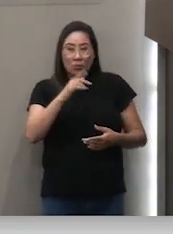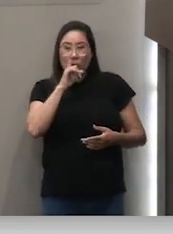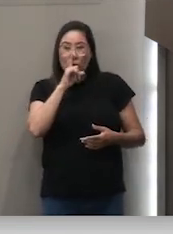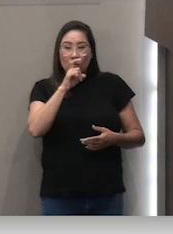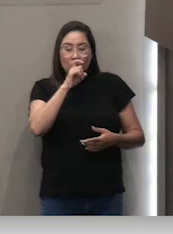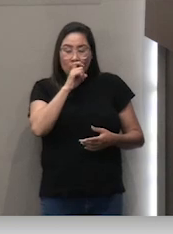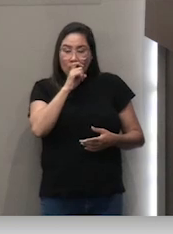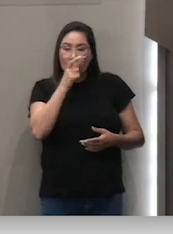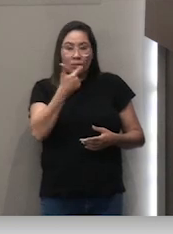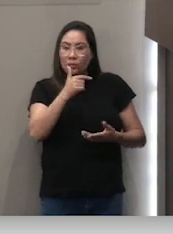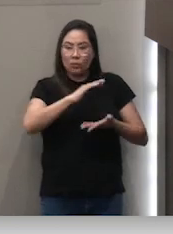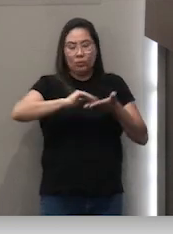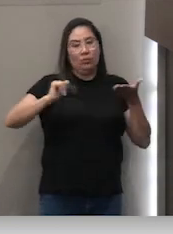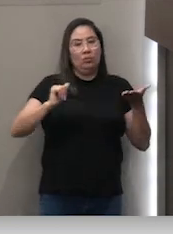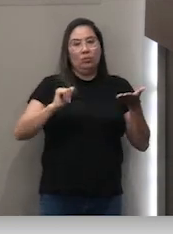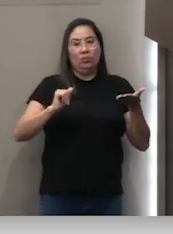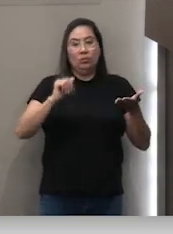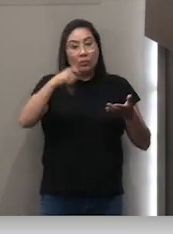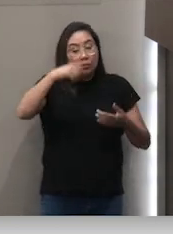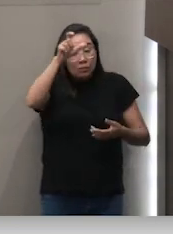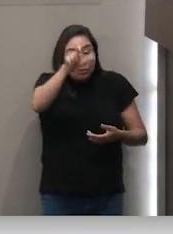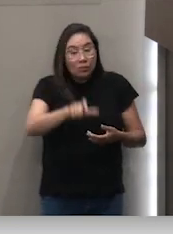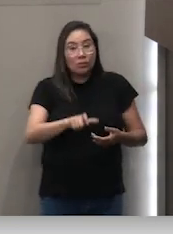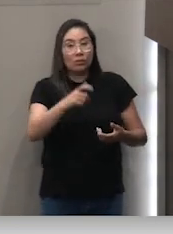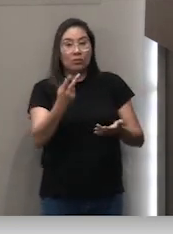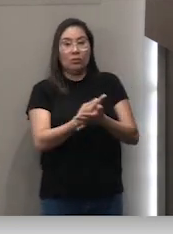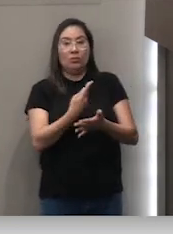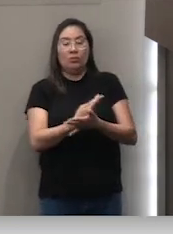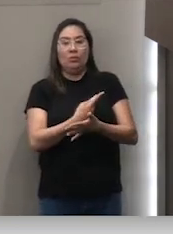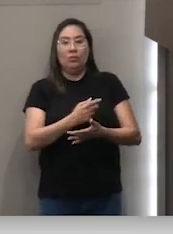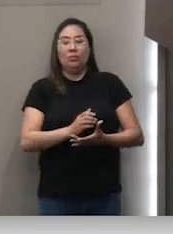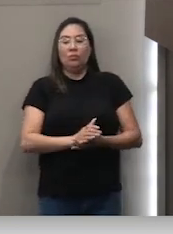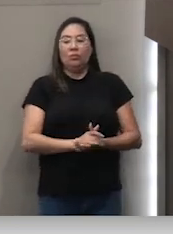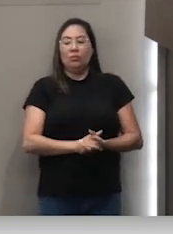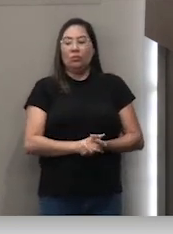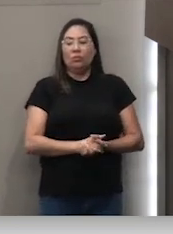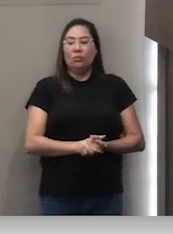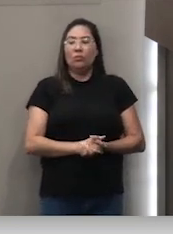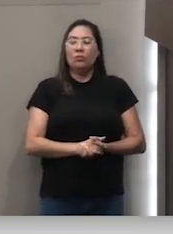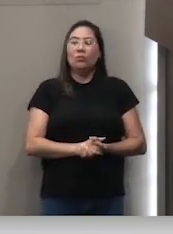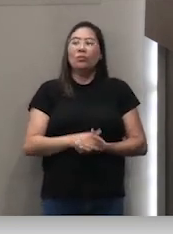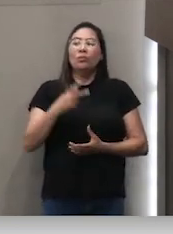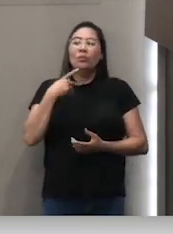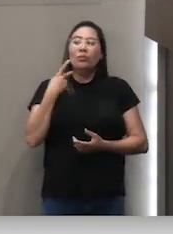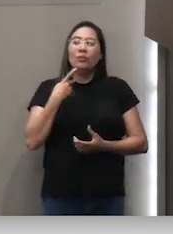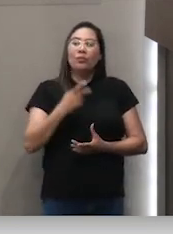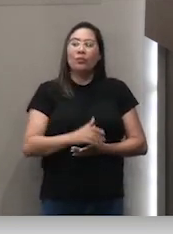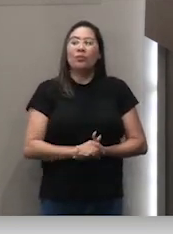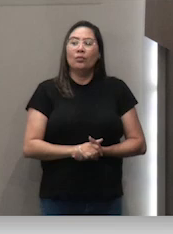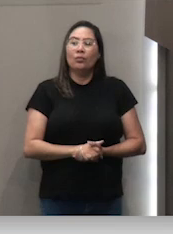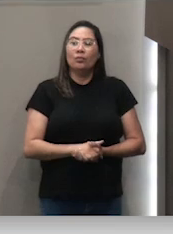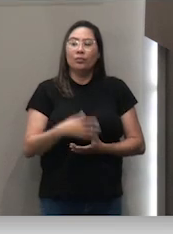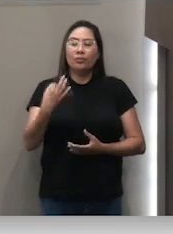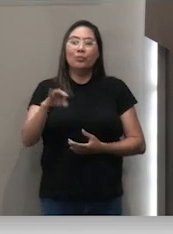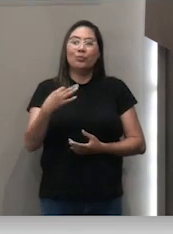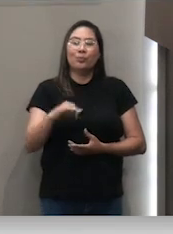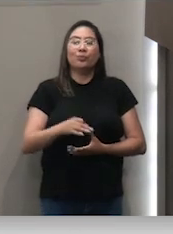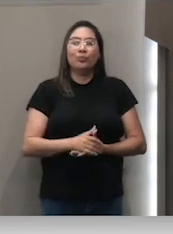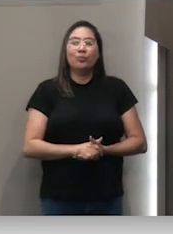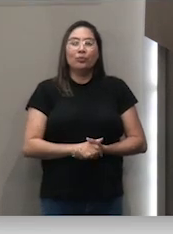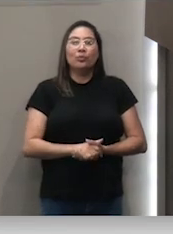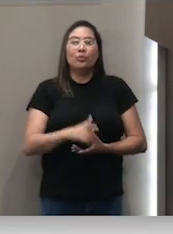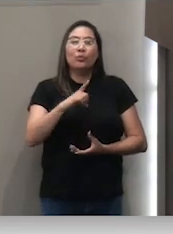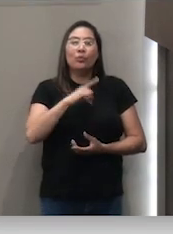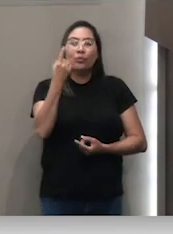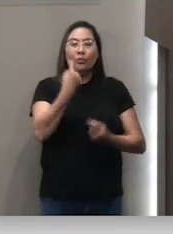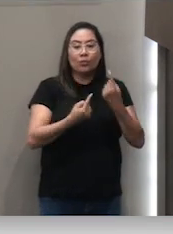tirar. E a gente tem que saber quem fez a coisa errada. Pois não. Não, o vereador, é exatamente isso.